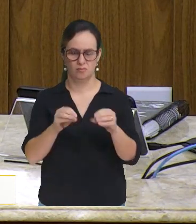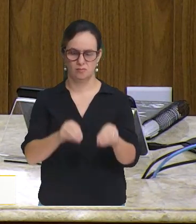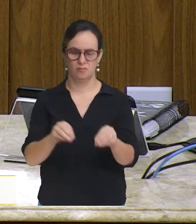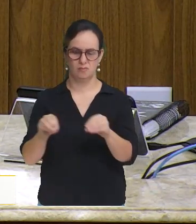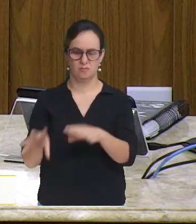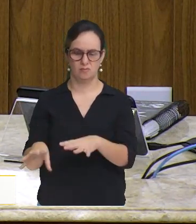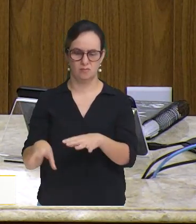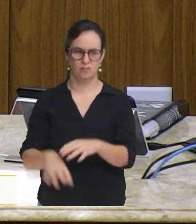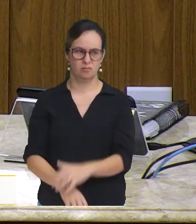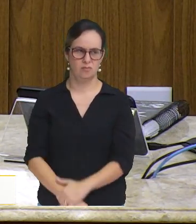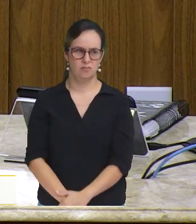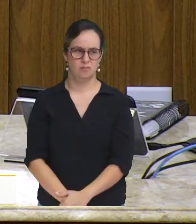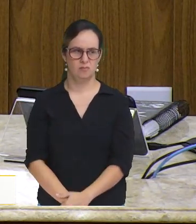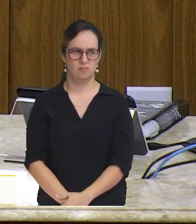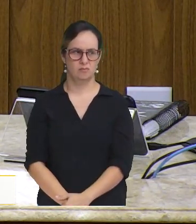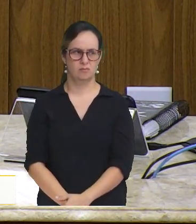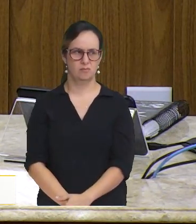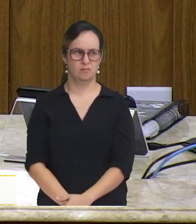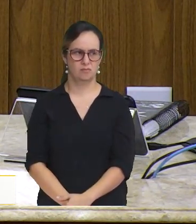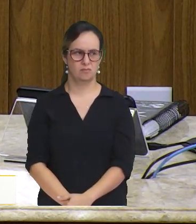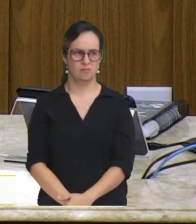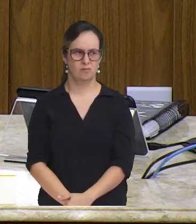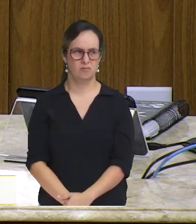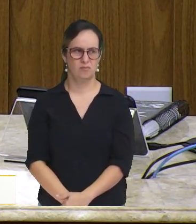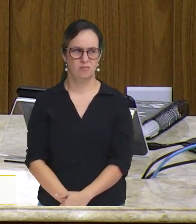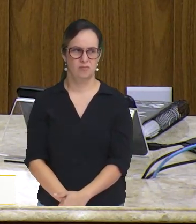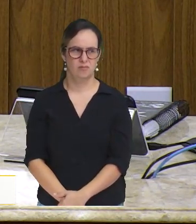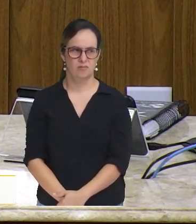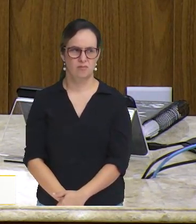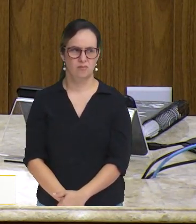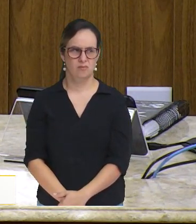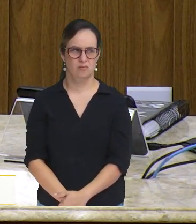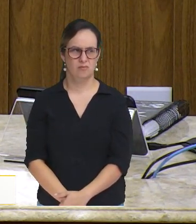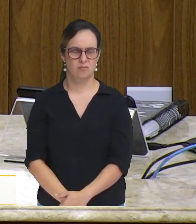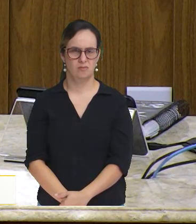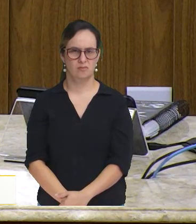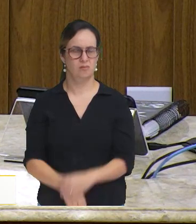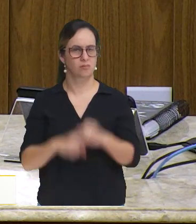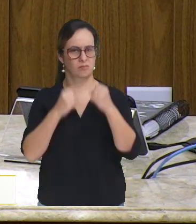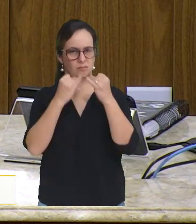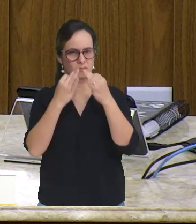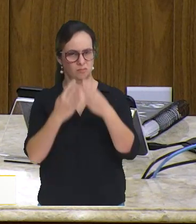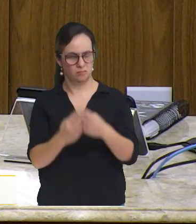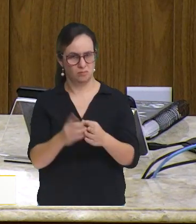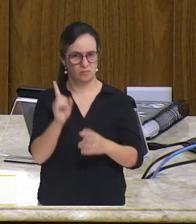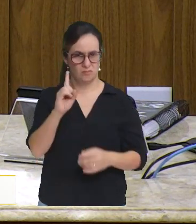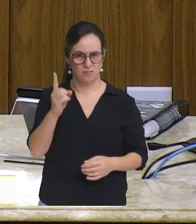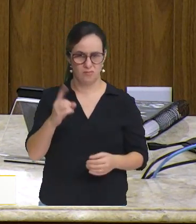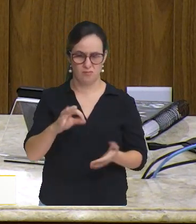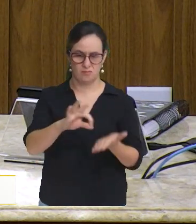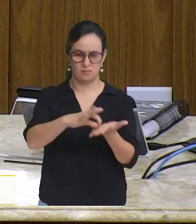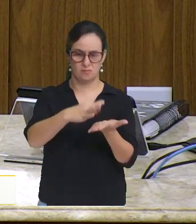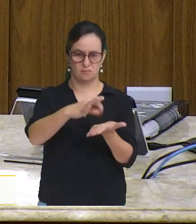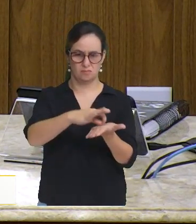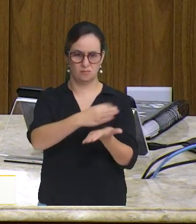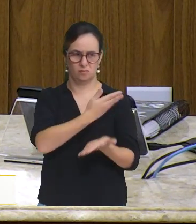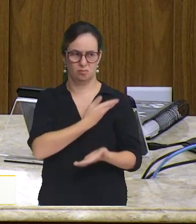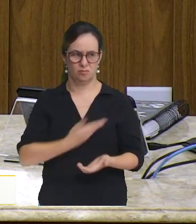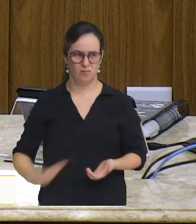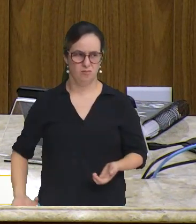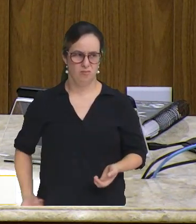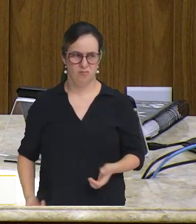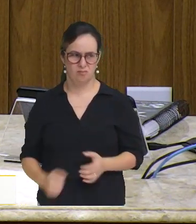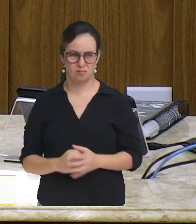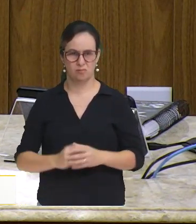porque acredito eu que não se trata de ação civil, não é? Ação civil pública. É um inquérito civil que o